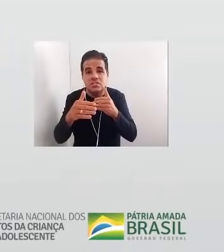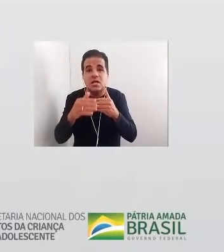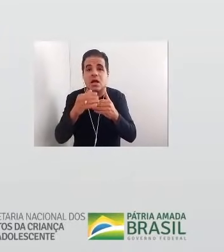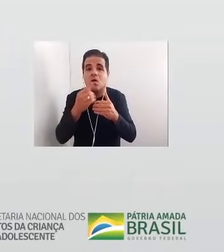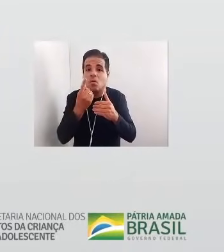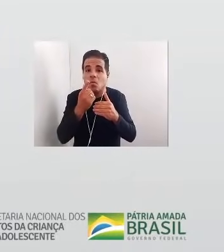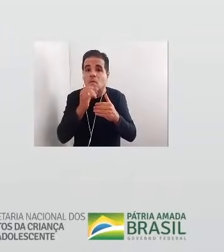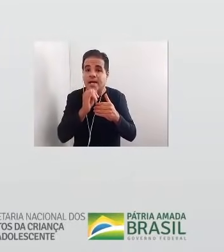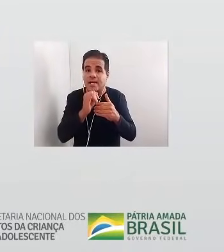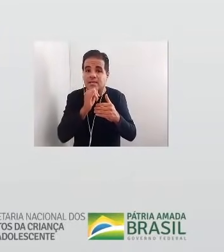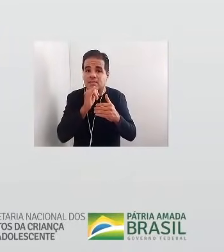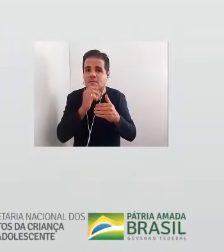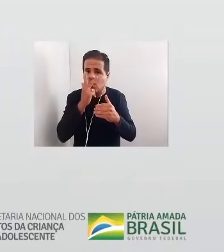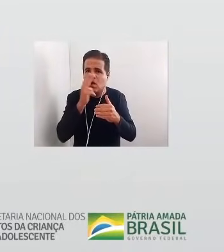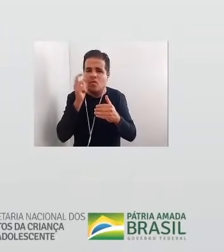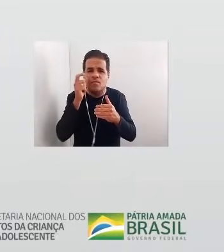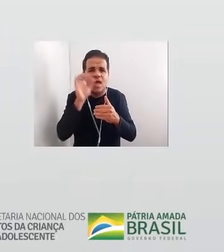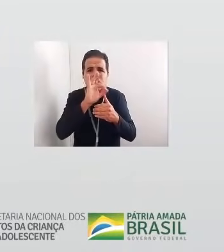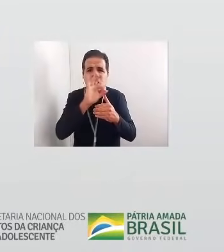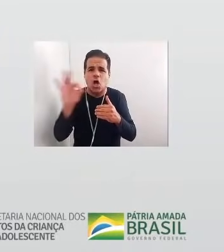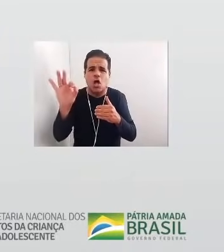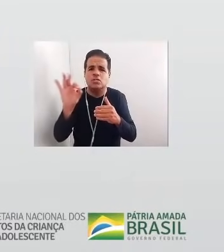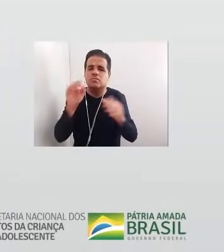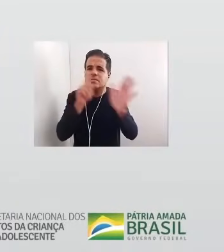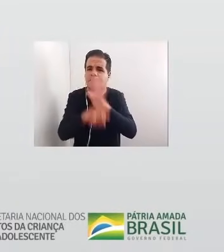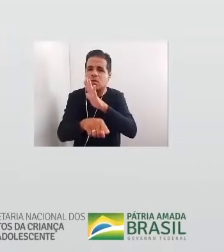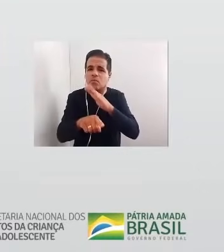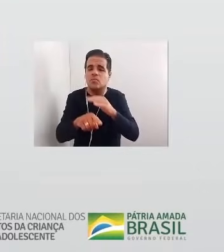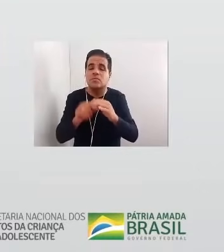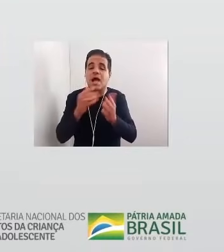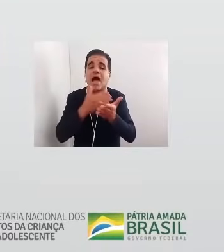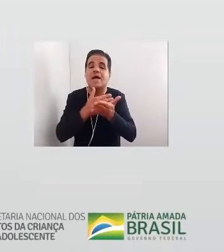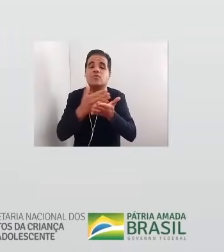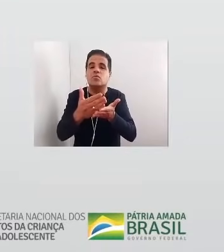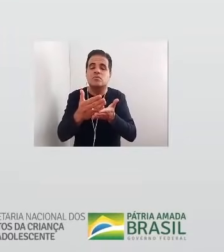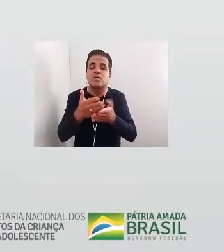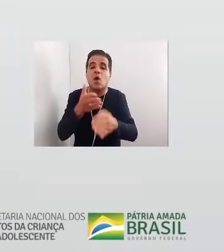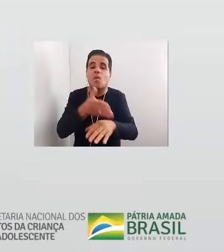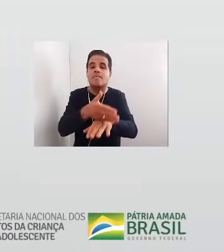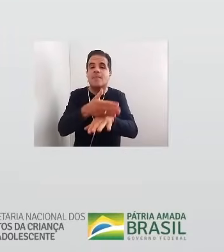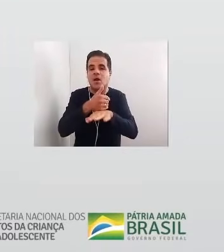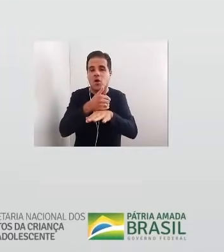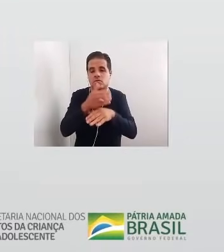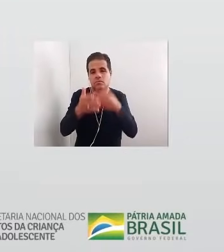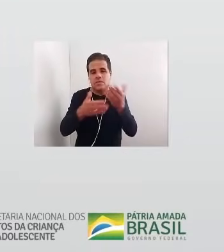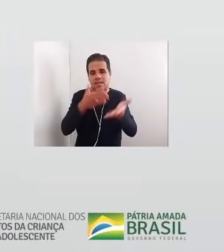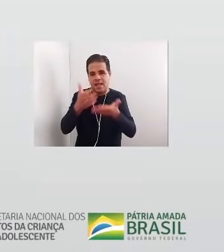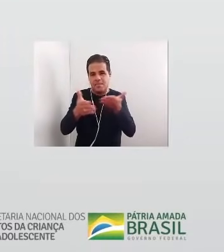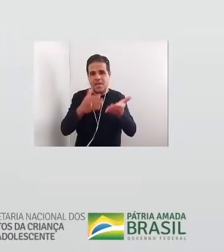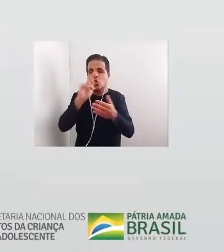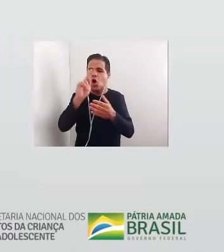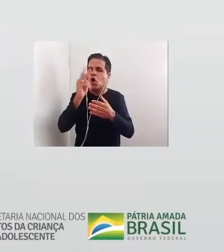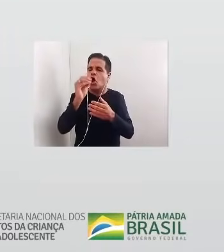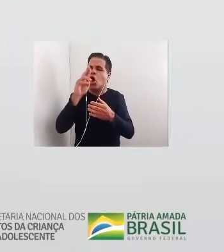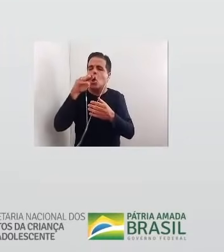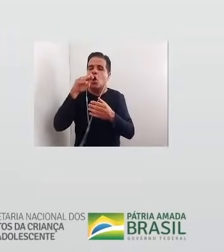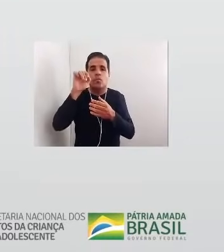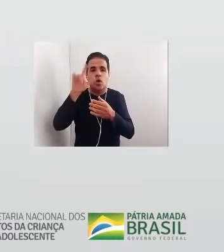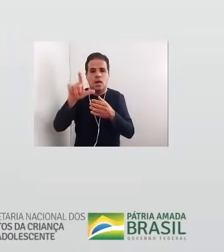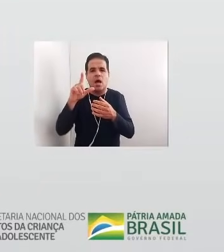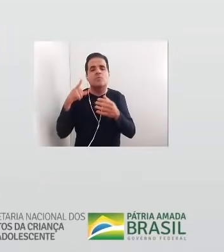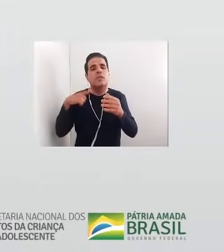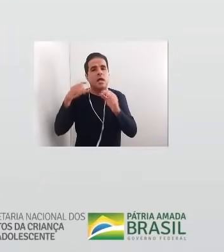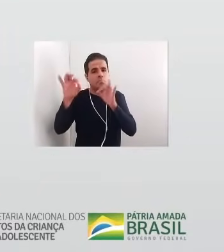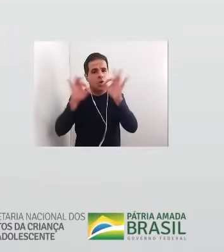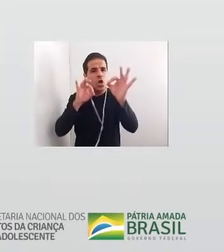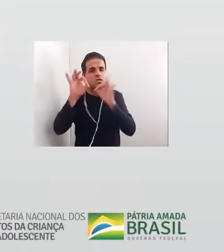que eu achei excelente dessa pergunta foi a introdução precoce do tratamento hormonal. Existem projetos de